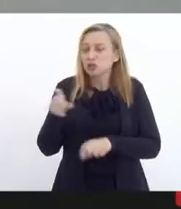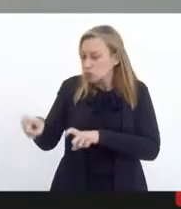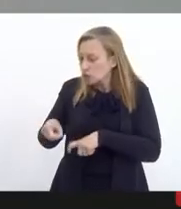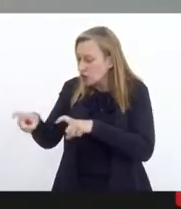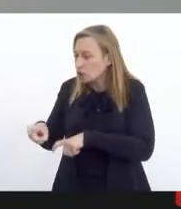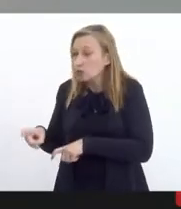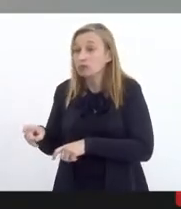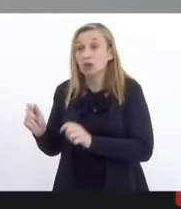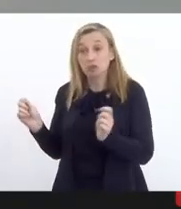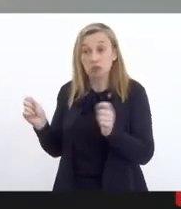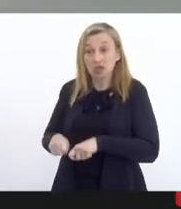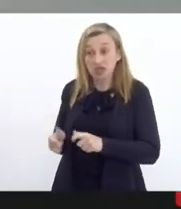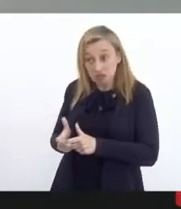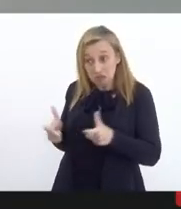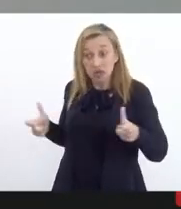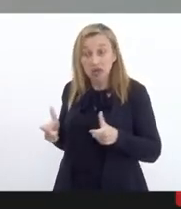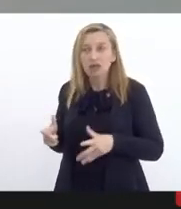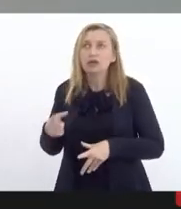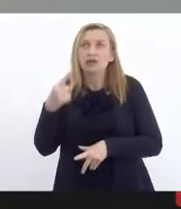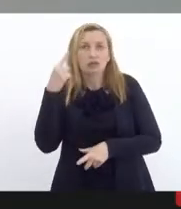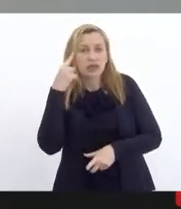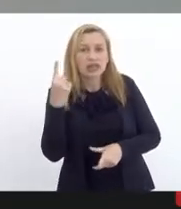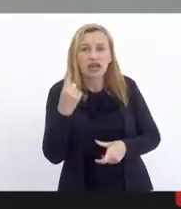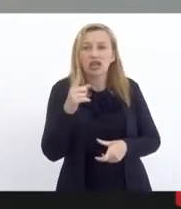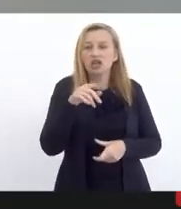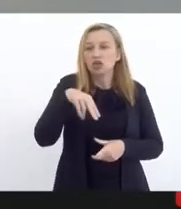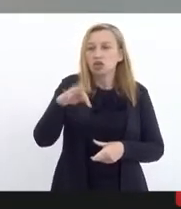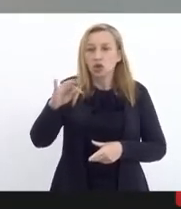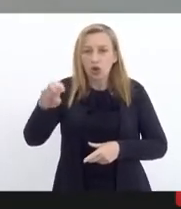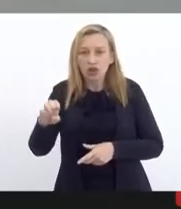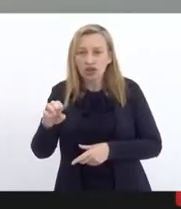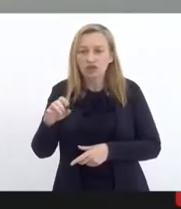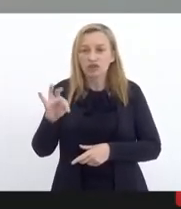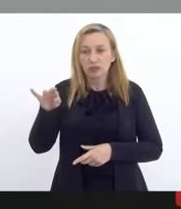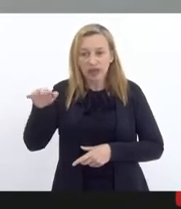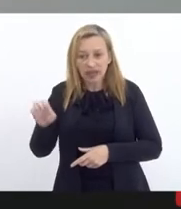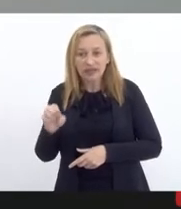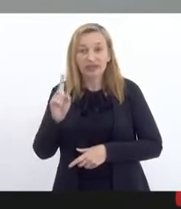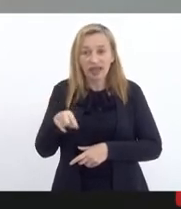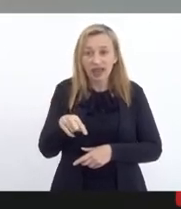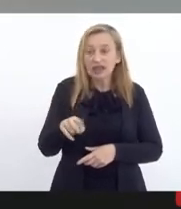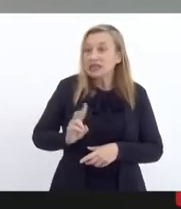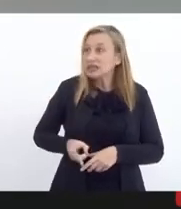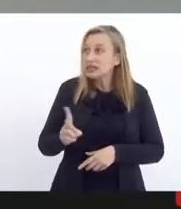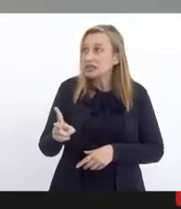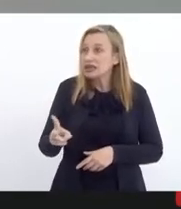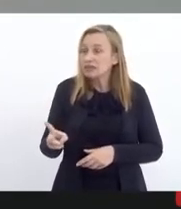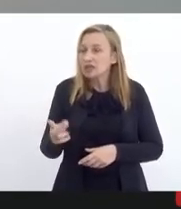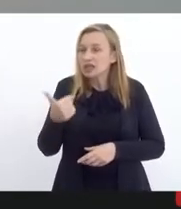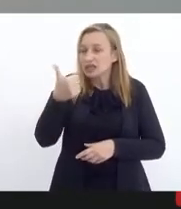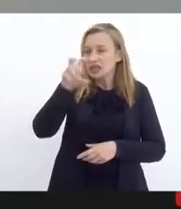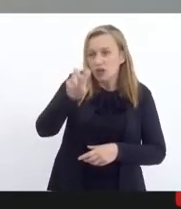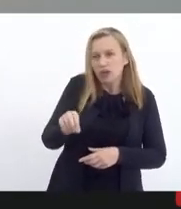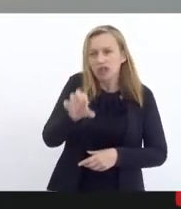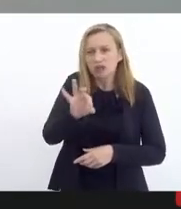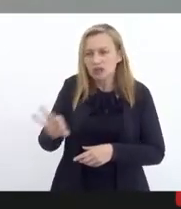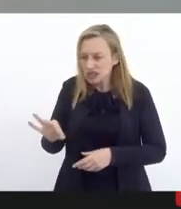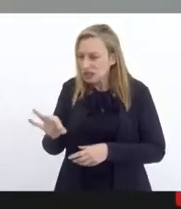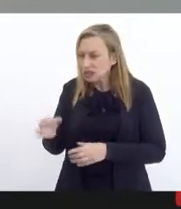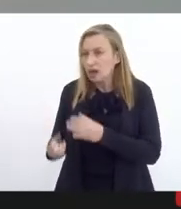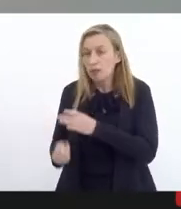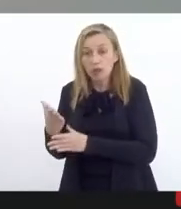potencial fabuloso. Para se ter uma ideia, a região norte-noroeste fluminense, né, tem 50% da